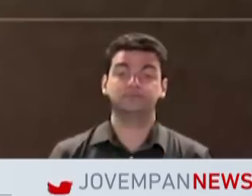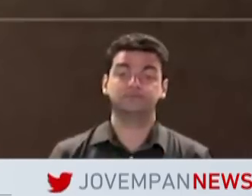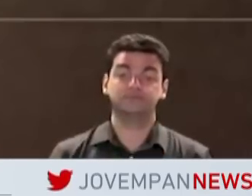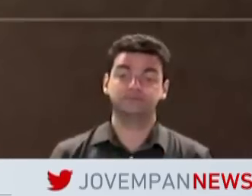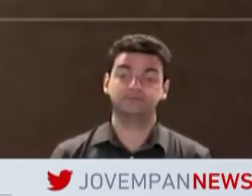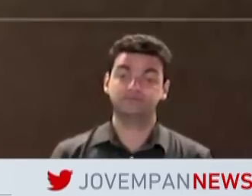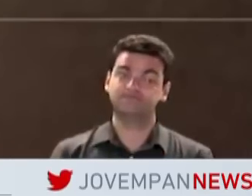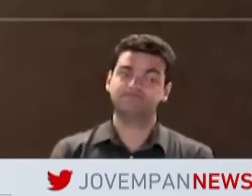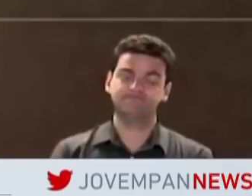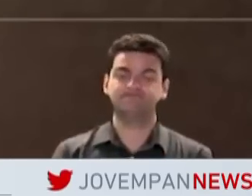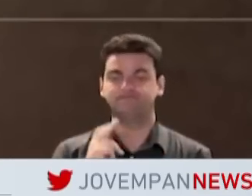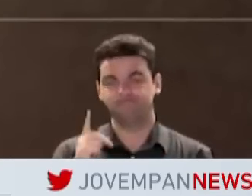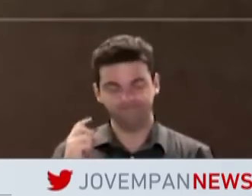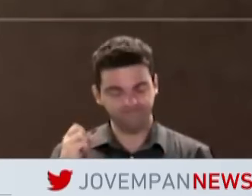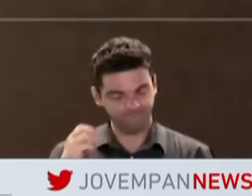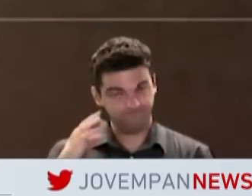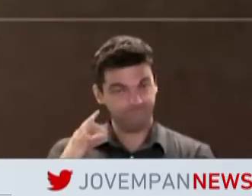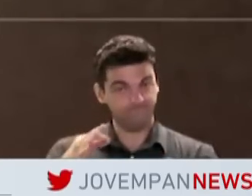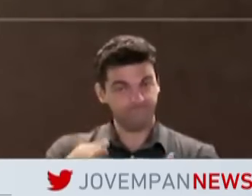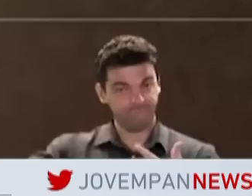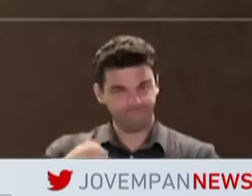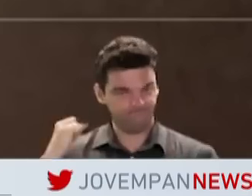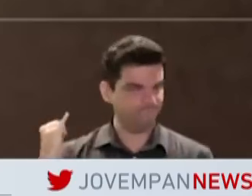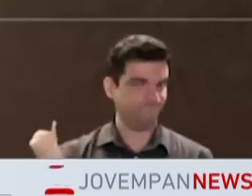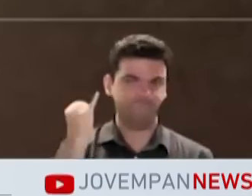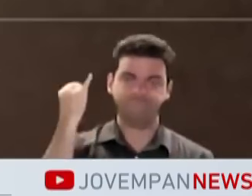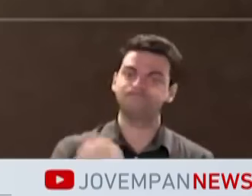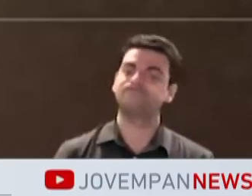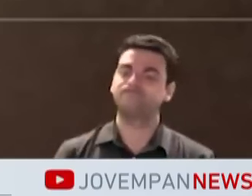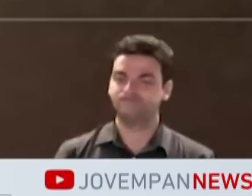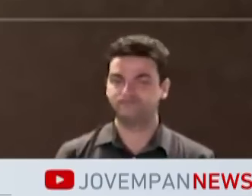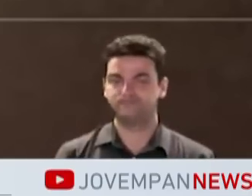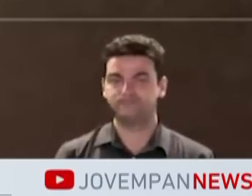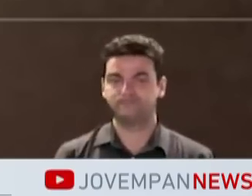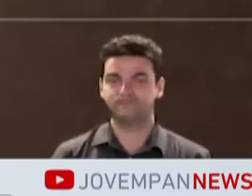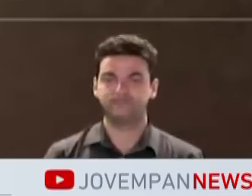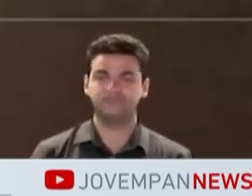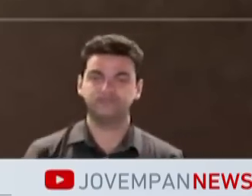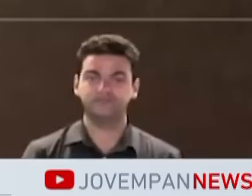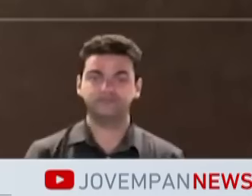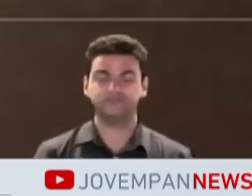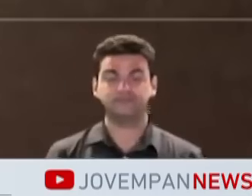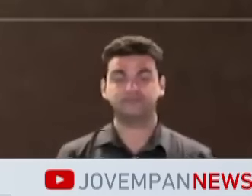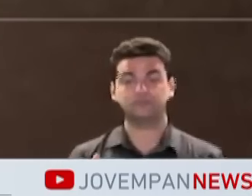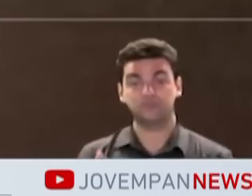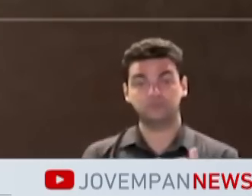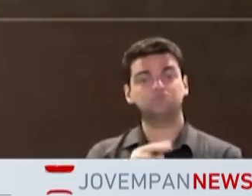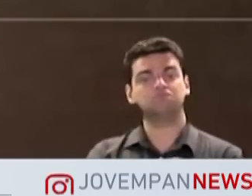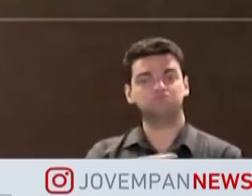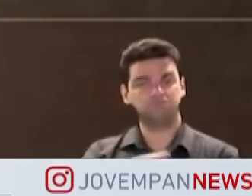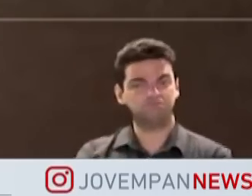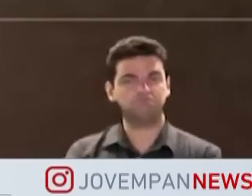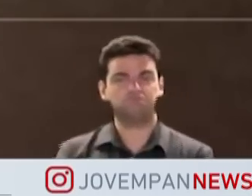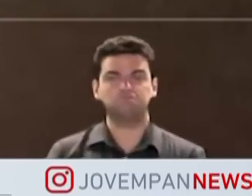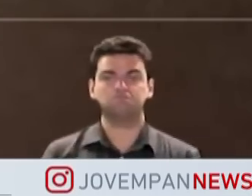importância fundamental do Poder Judiciário em sua condição inafastável de guardião